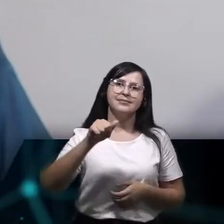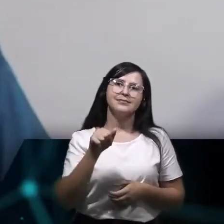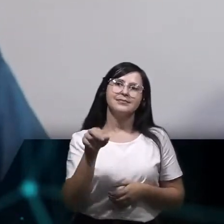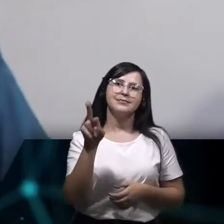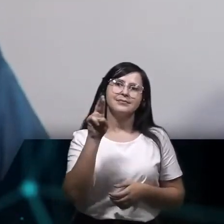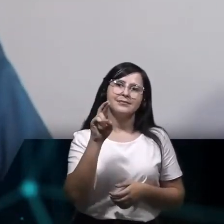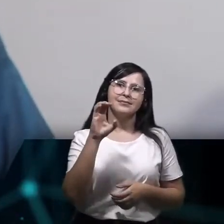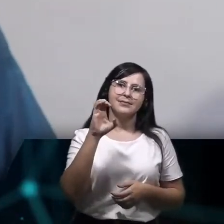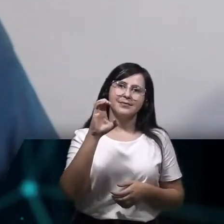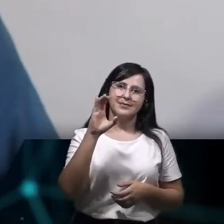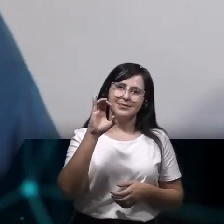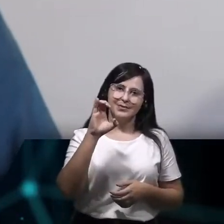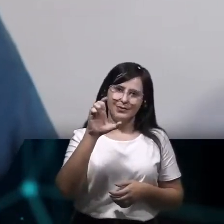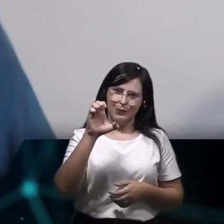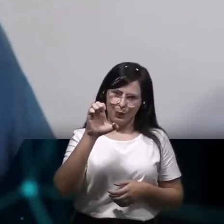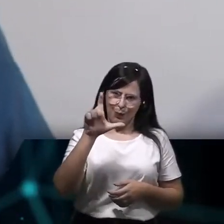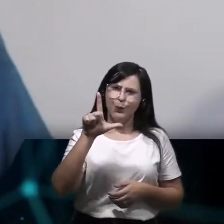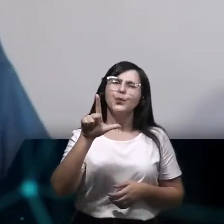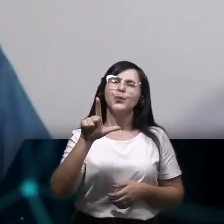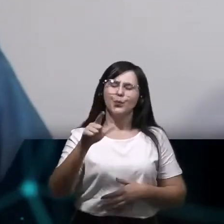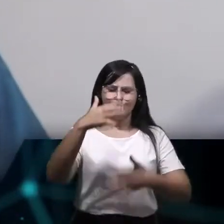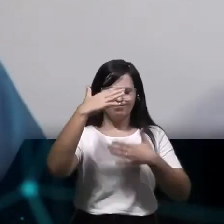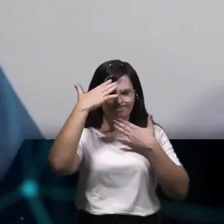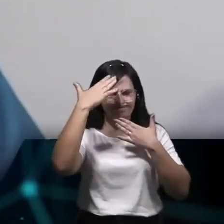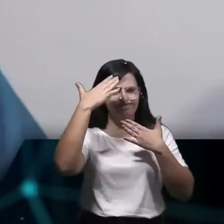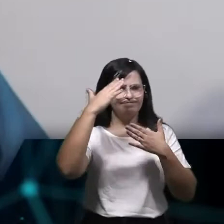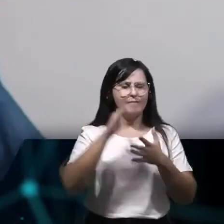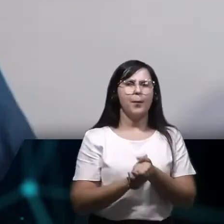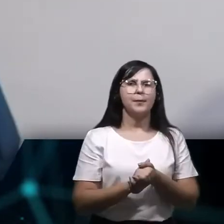parabéns com o seu projeto de realmente